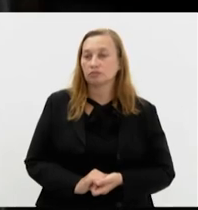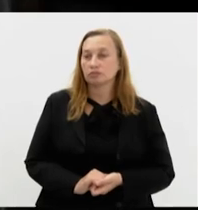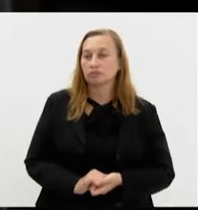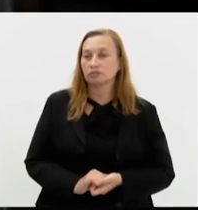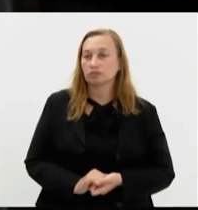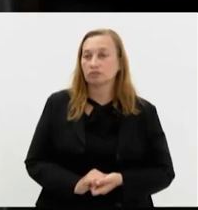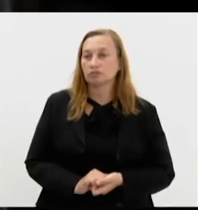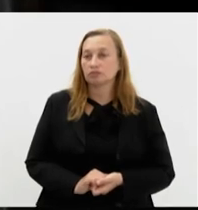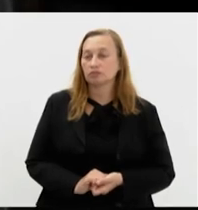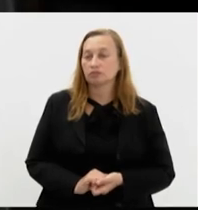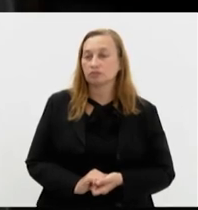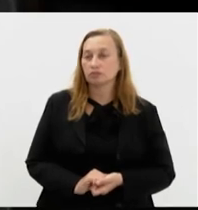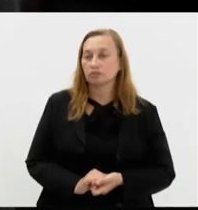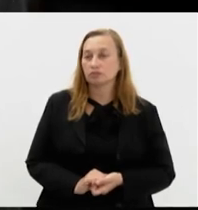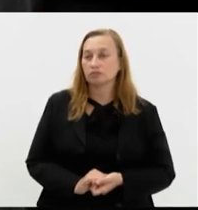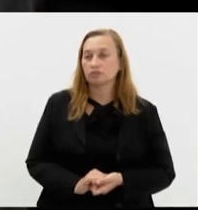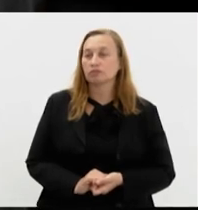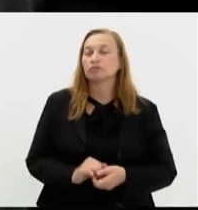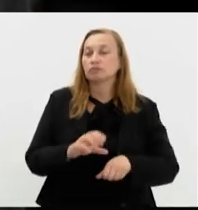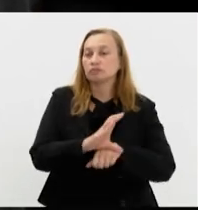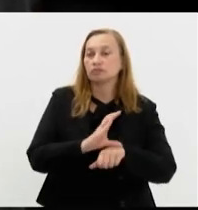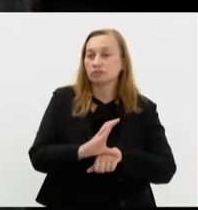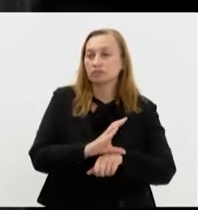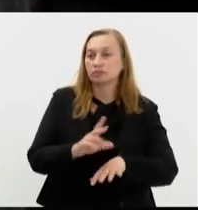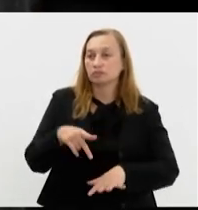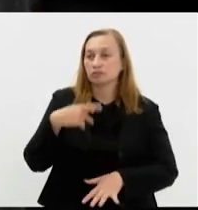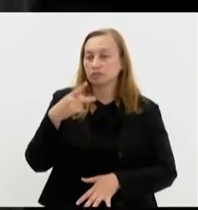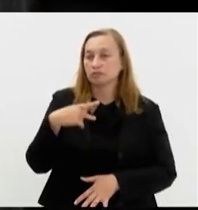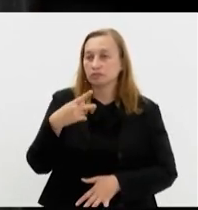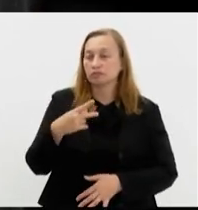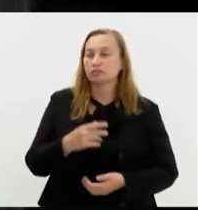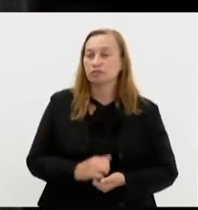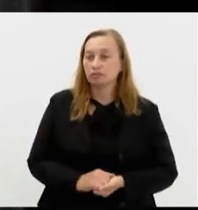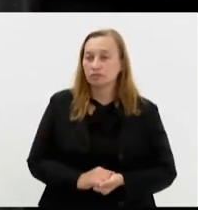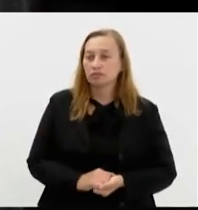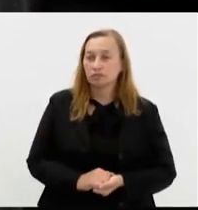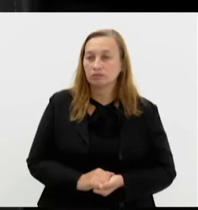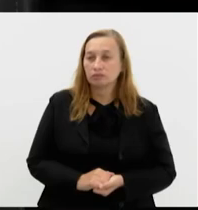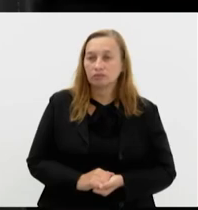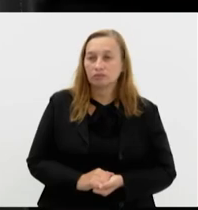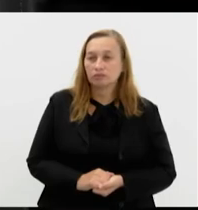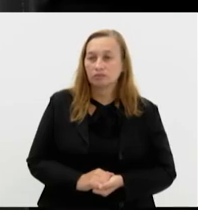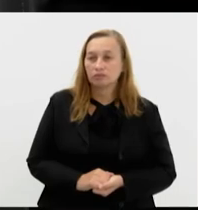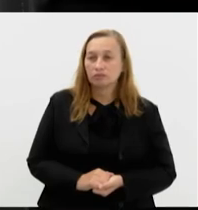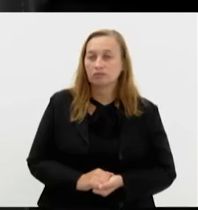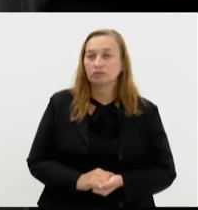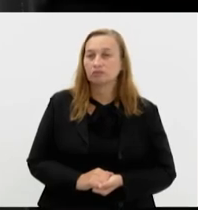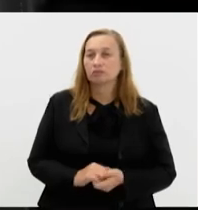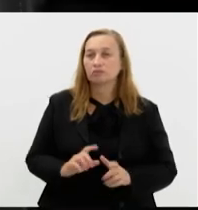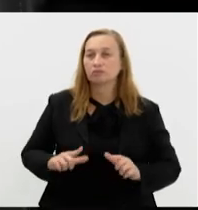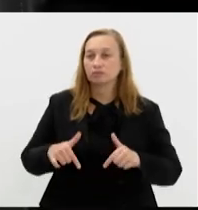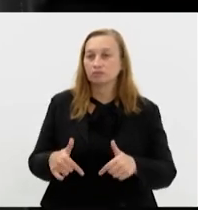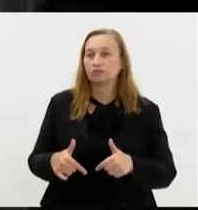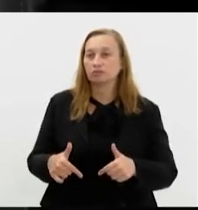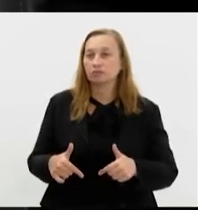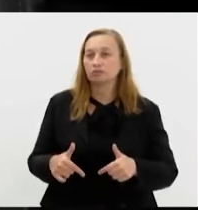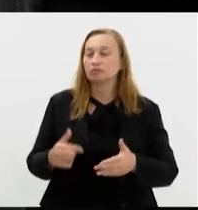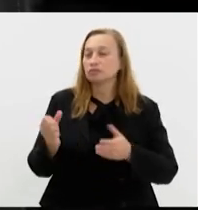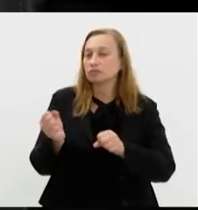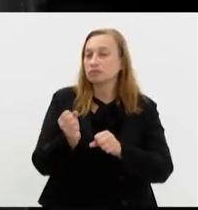institucional a constituição vai dizer portanto que a ade dos atos programas